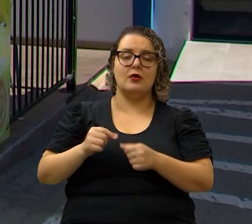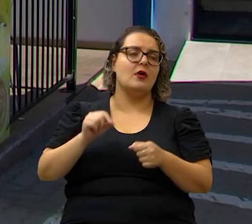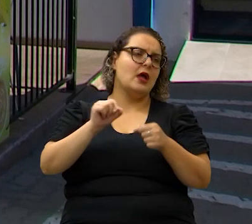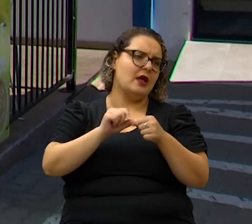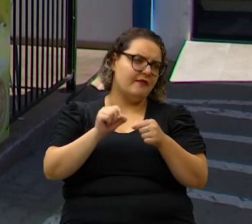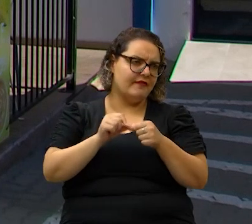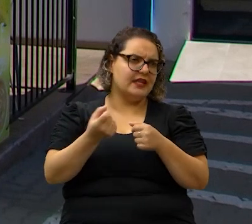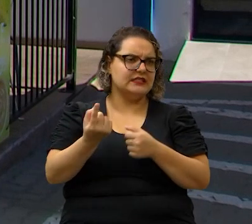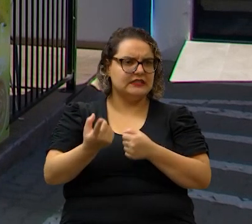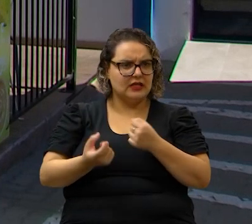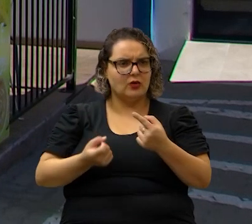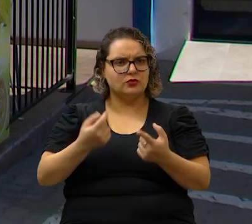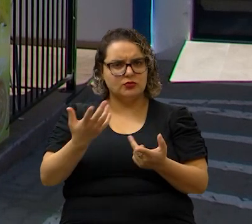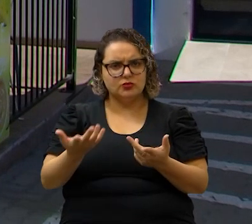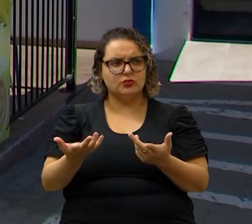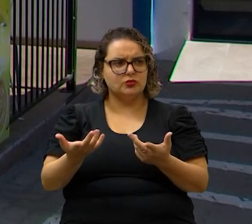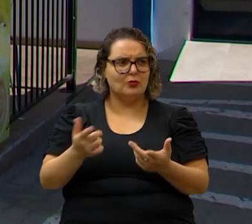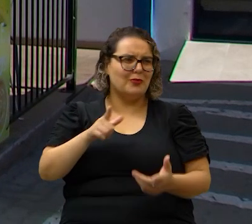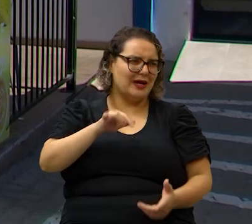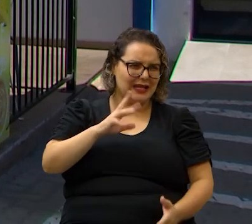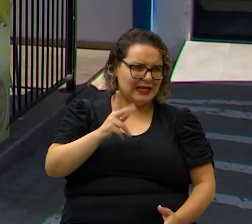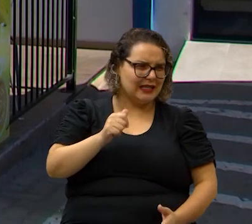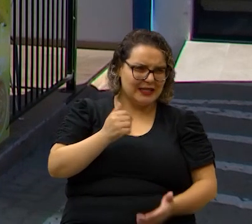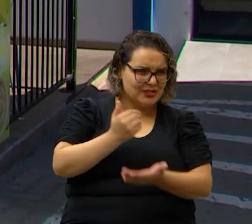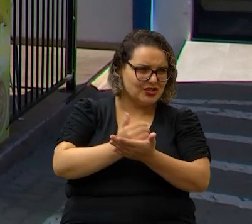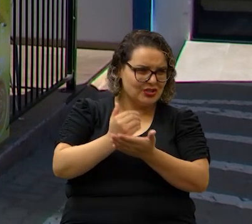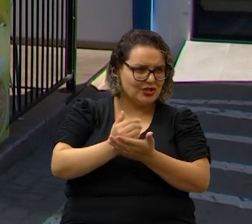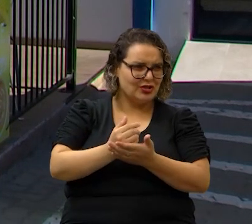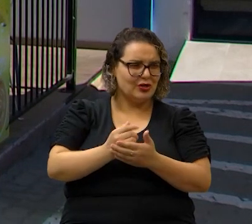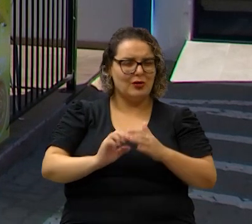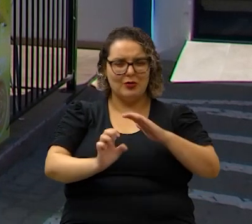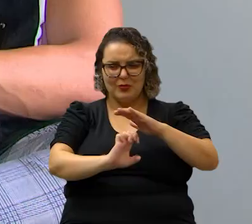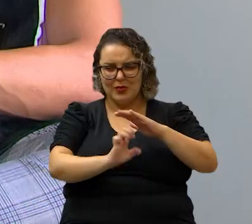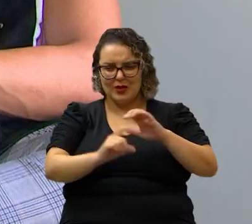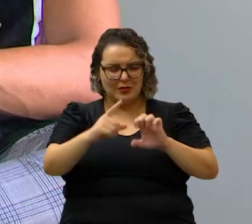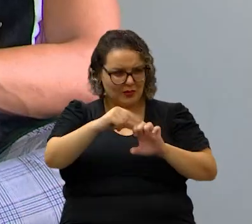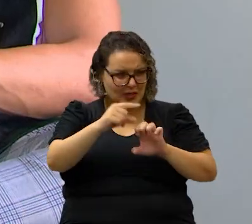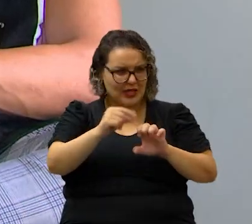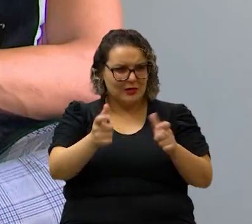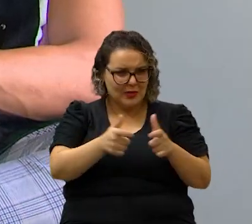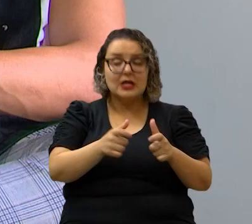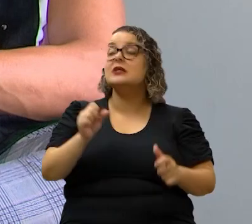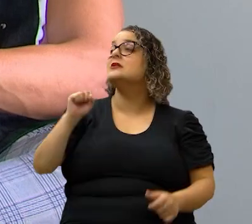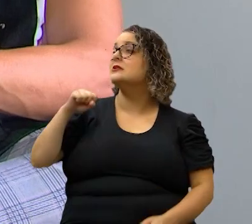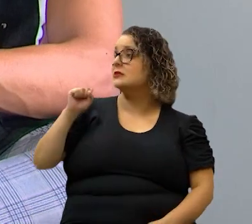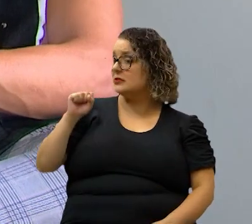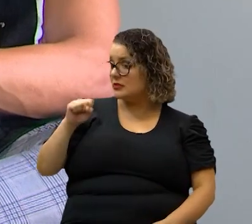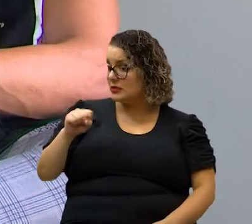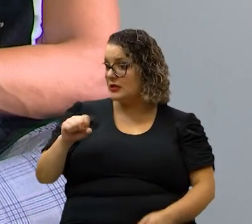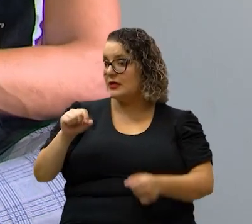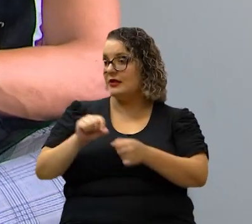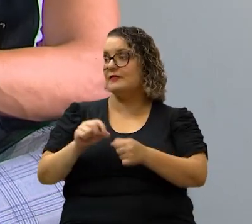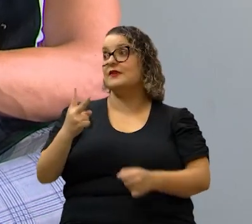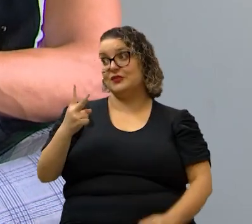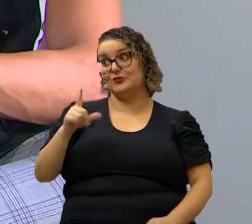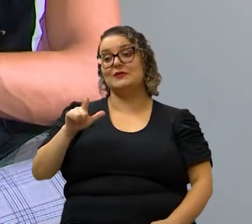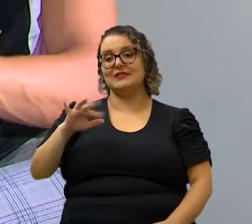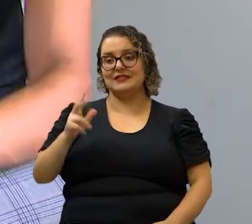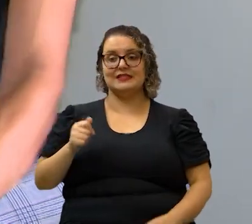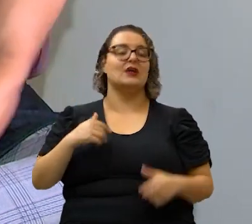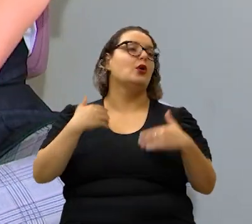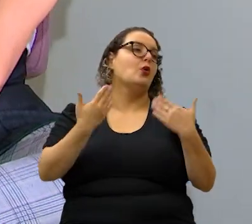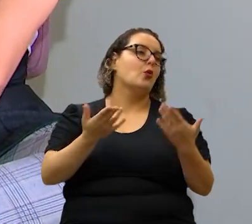a fazer, por exemplo, uma linha de crédito para pequenos empreendedores nesse sentido? Sim, fiz 2